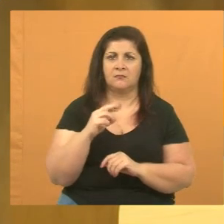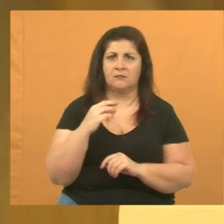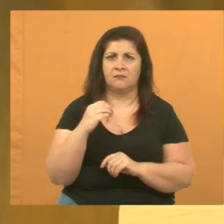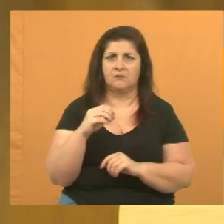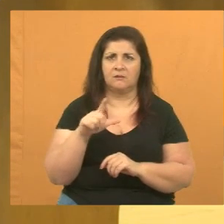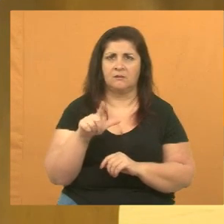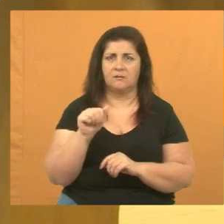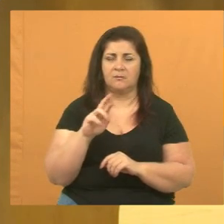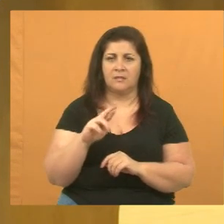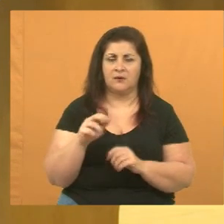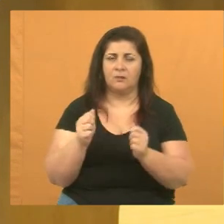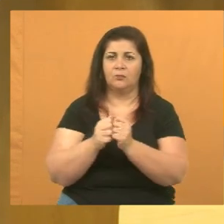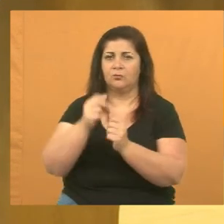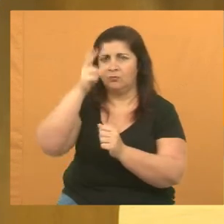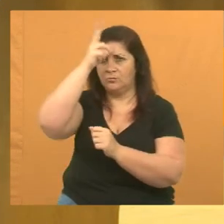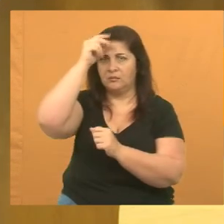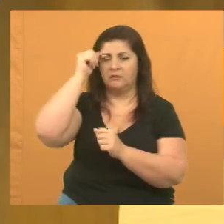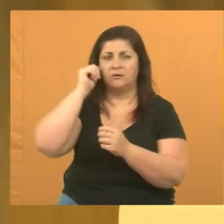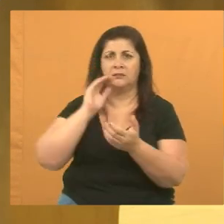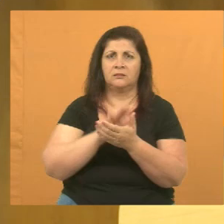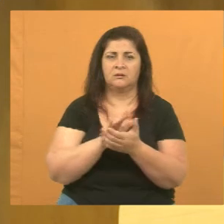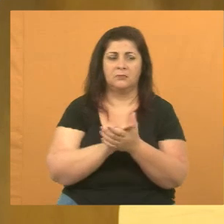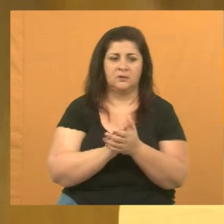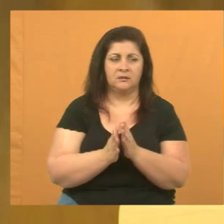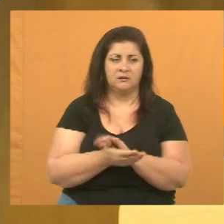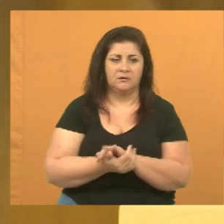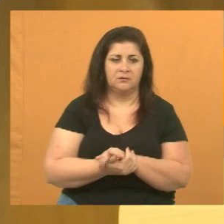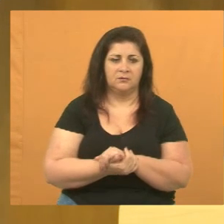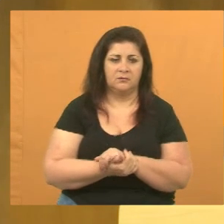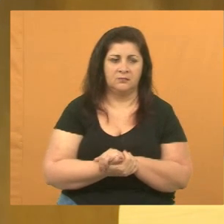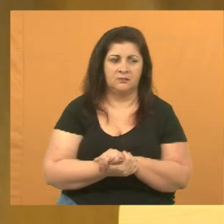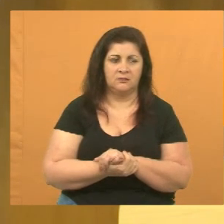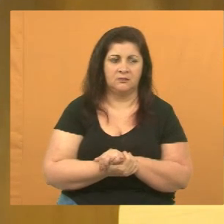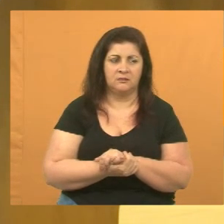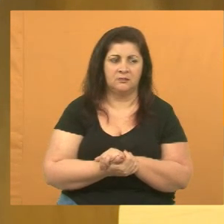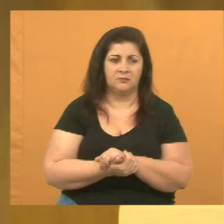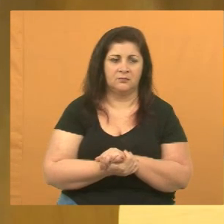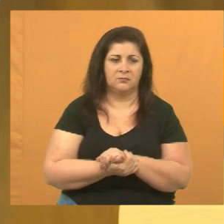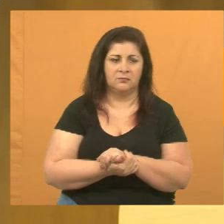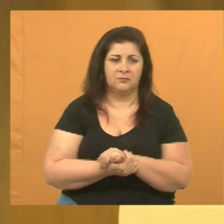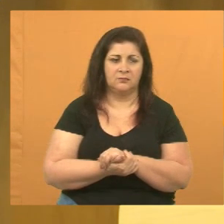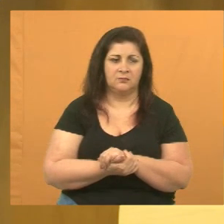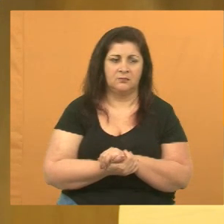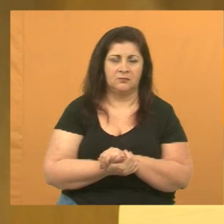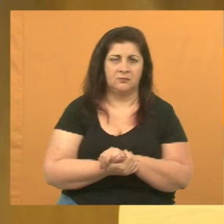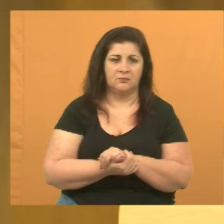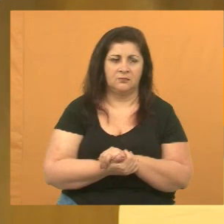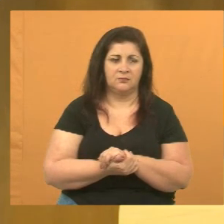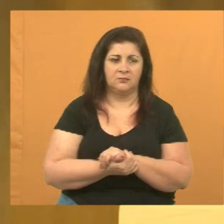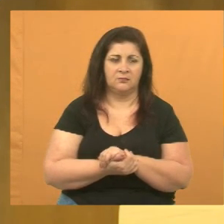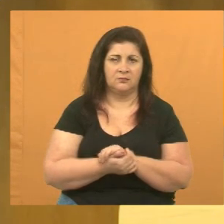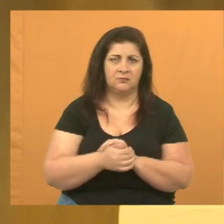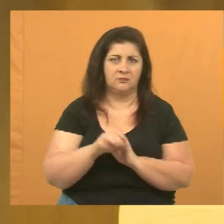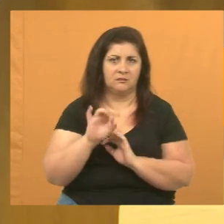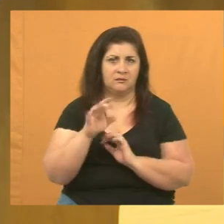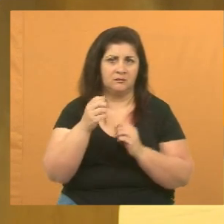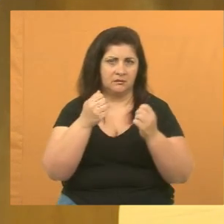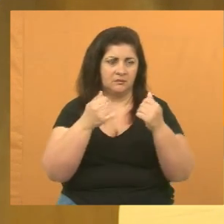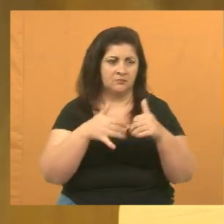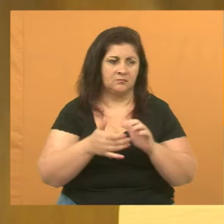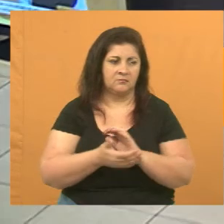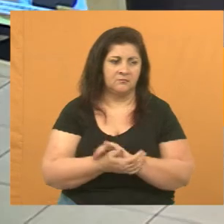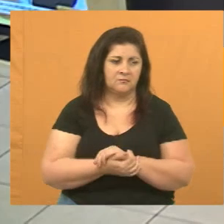e o prefeito da cidade. Vocês estão de parabéns. Meu voto é favorável. Vereador Valmir, só para